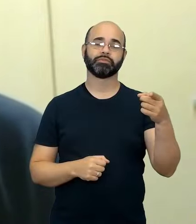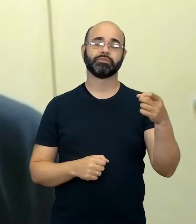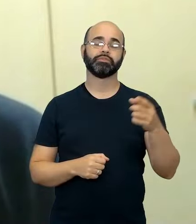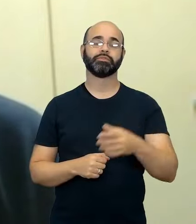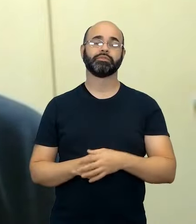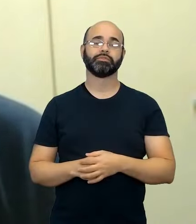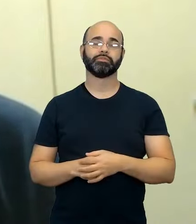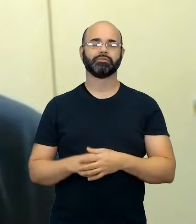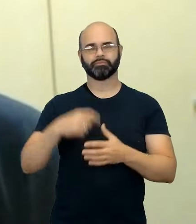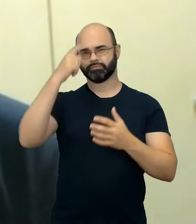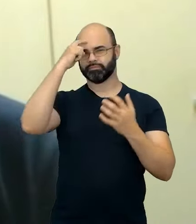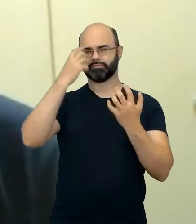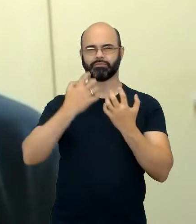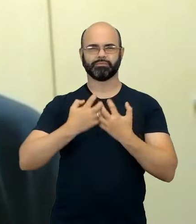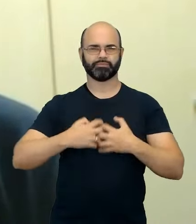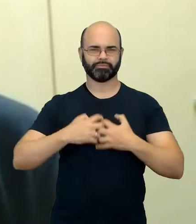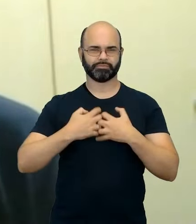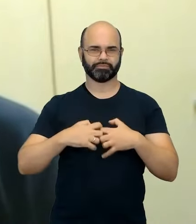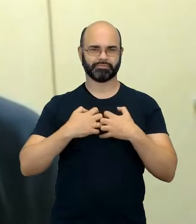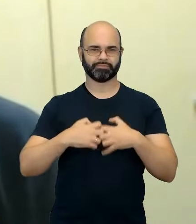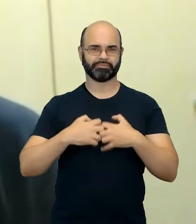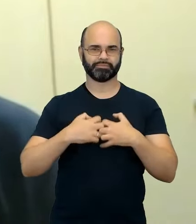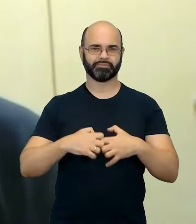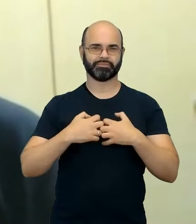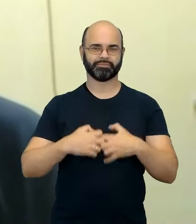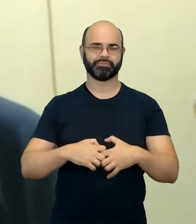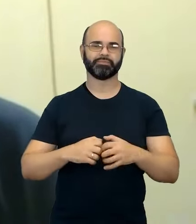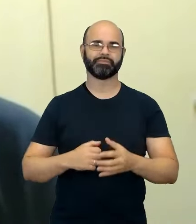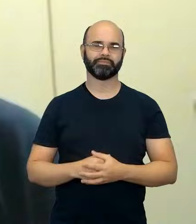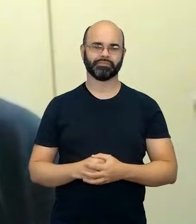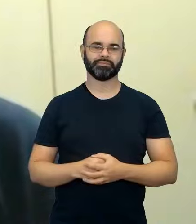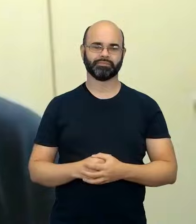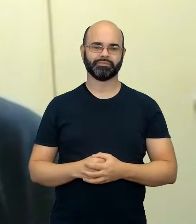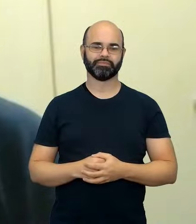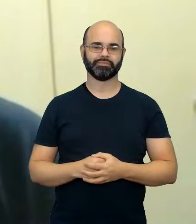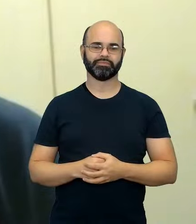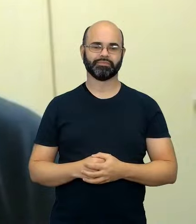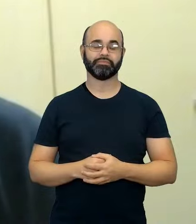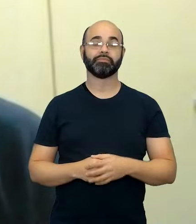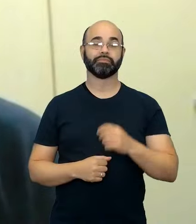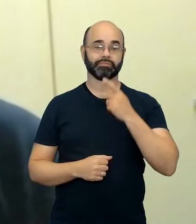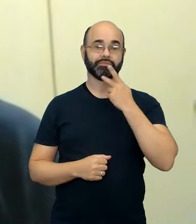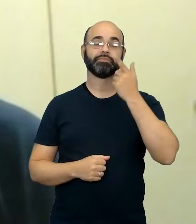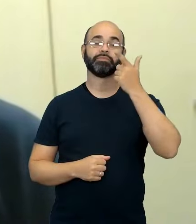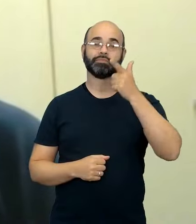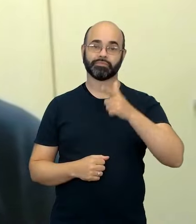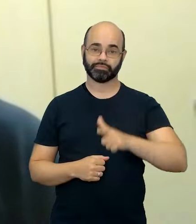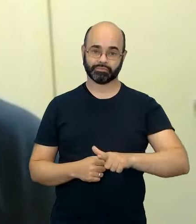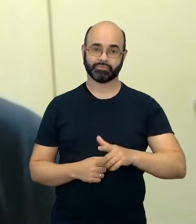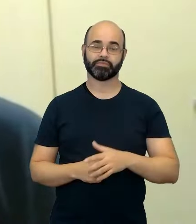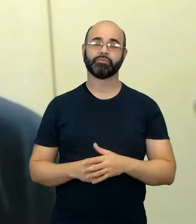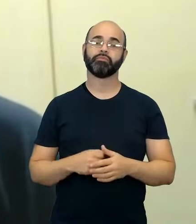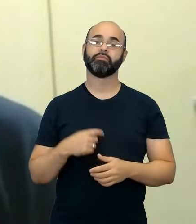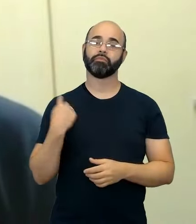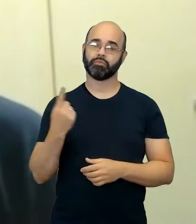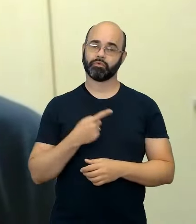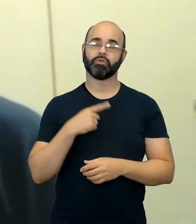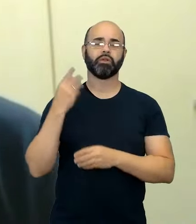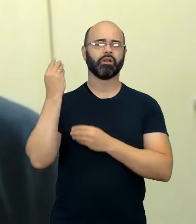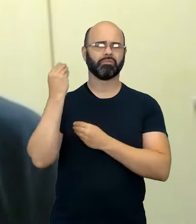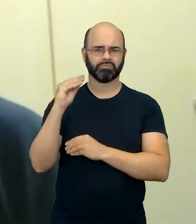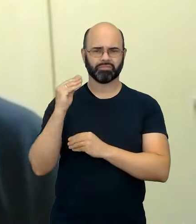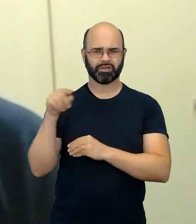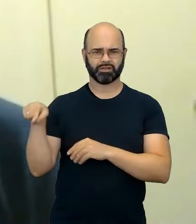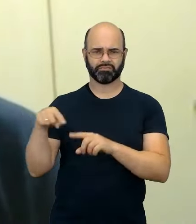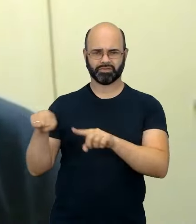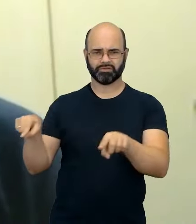suas reflexões a respeito disso. Retomo mais uma vez. Devemos trabalhar com o meme em sala de